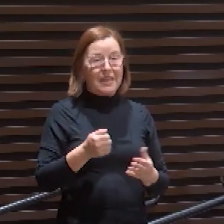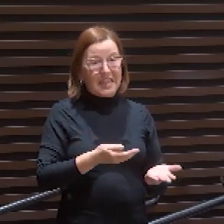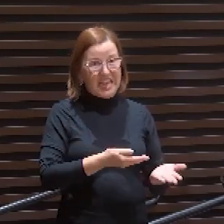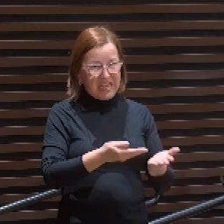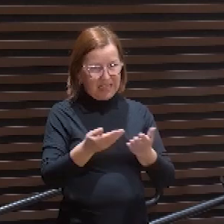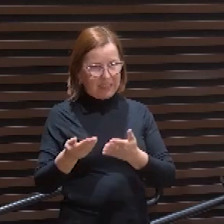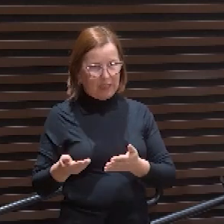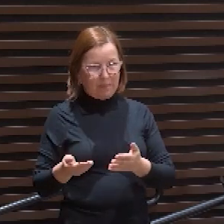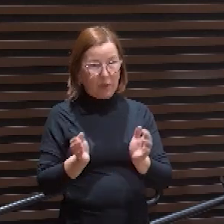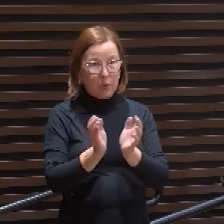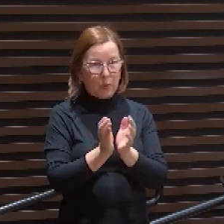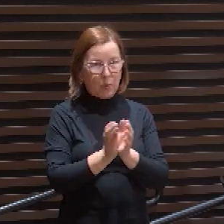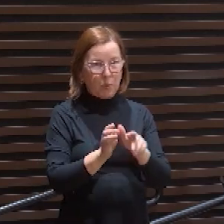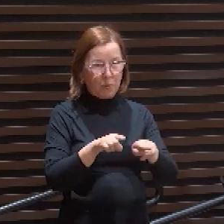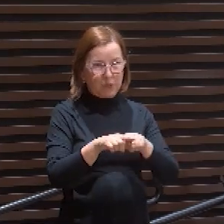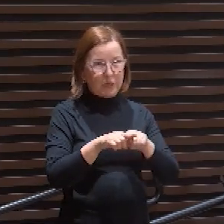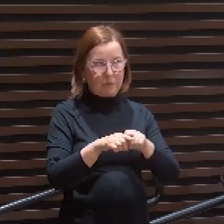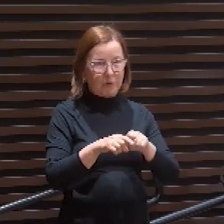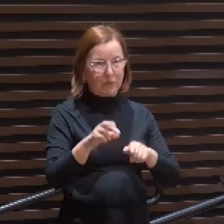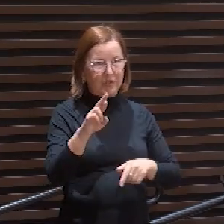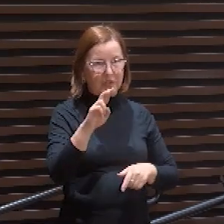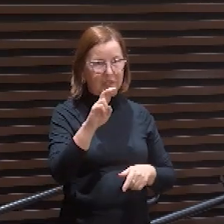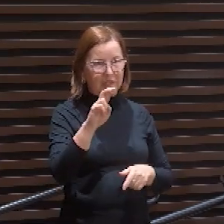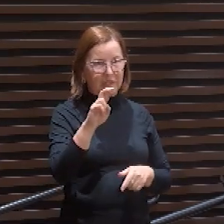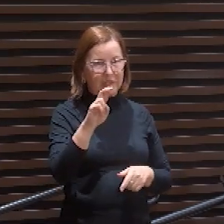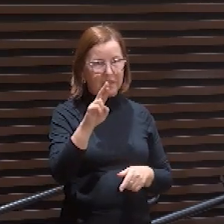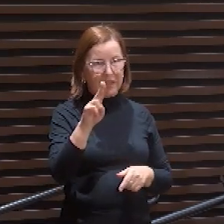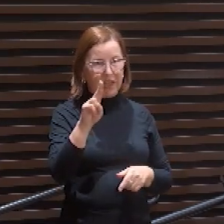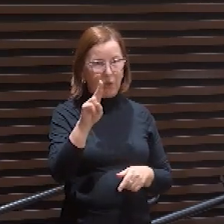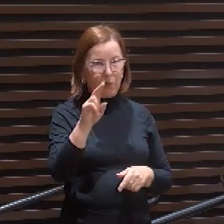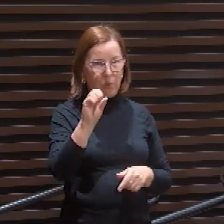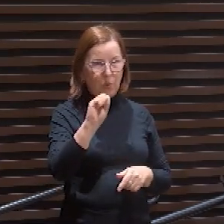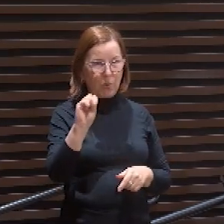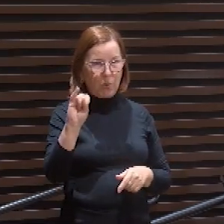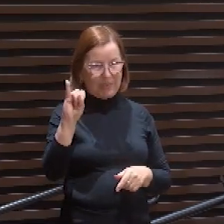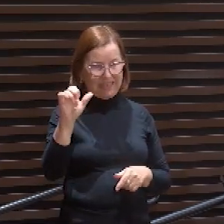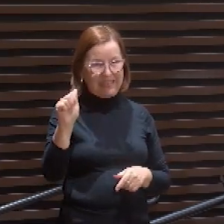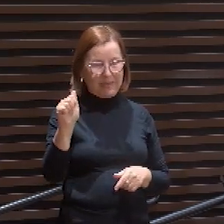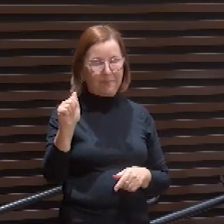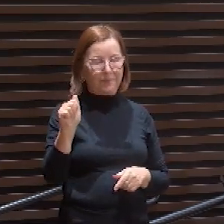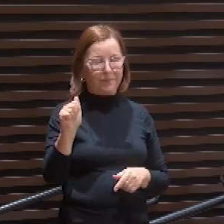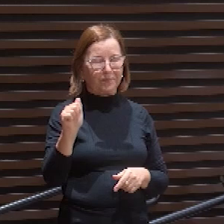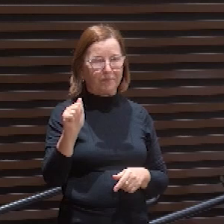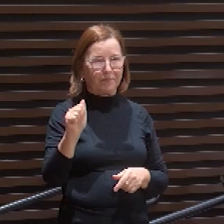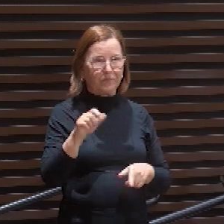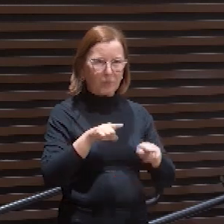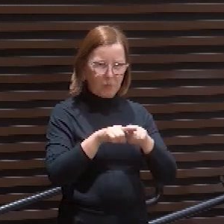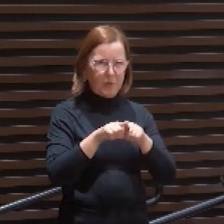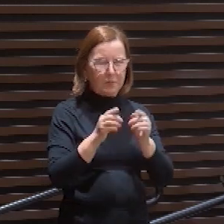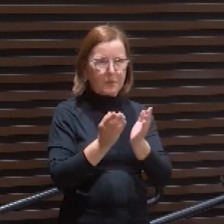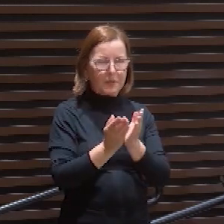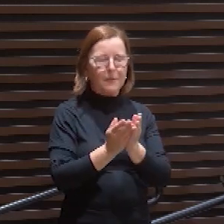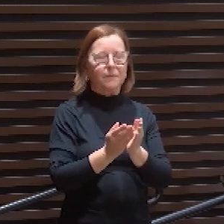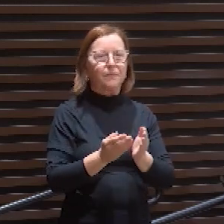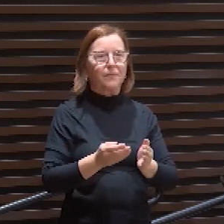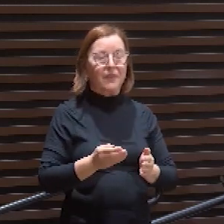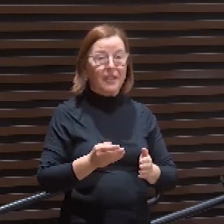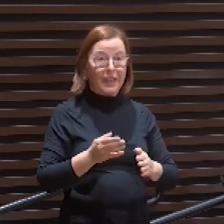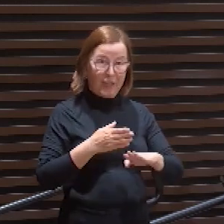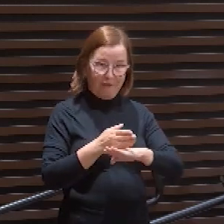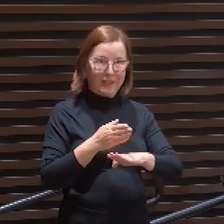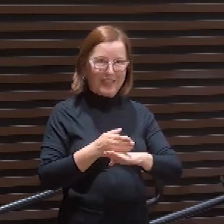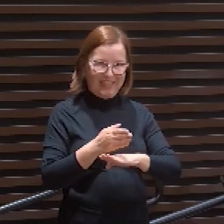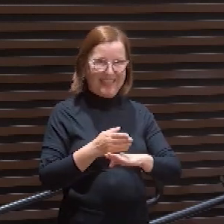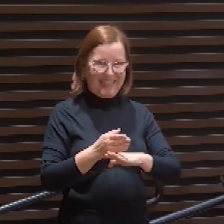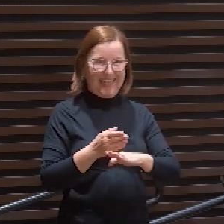Aqueles irmãos que vinham do avivamento que estava acontecendo na Rússia, iam visitar a